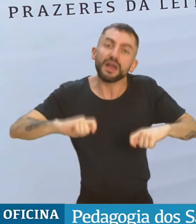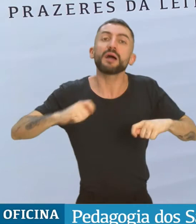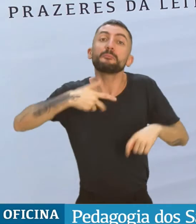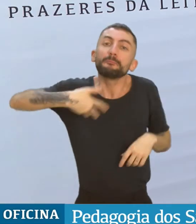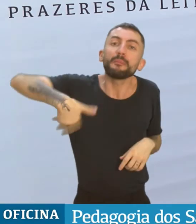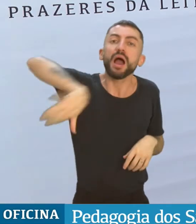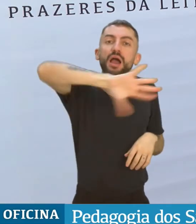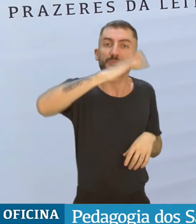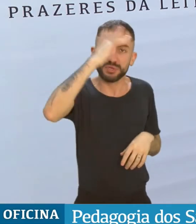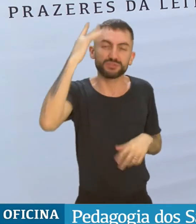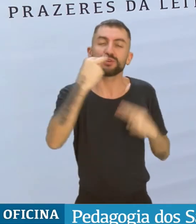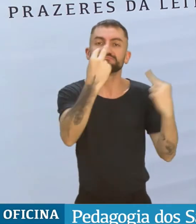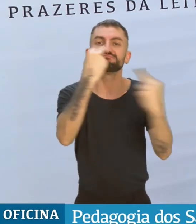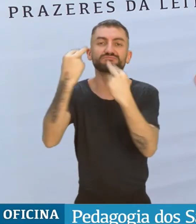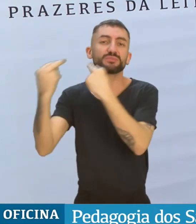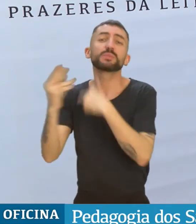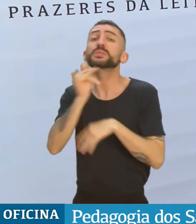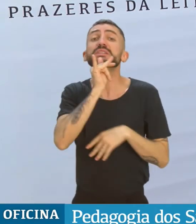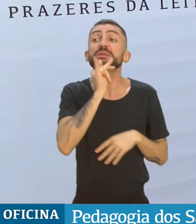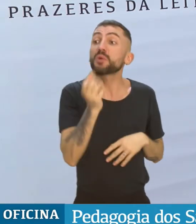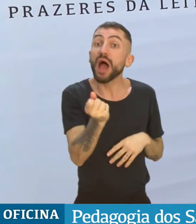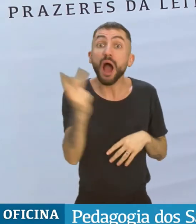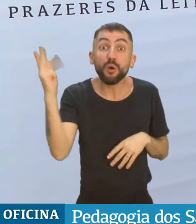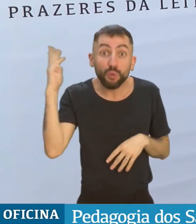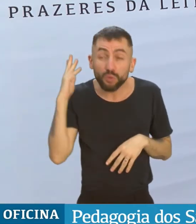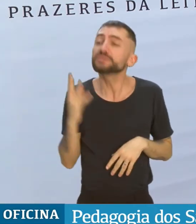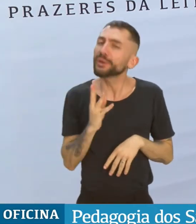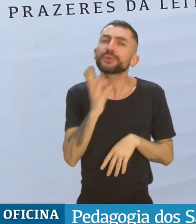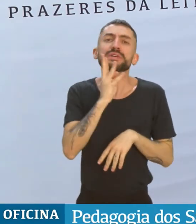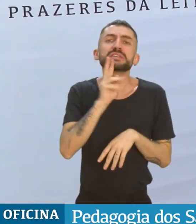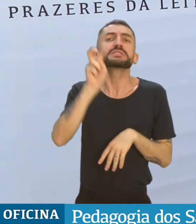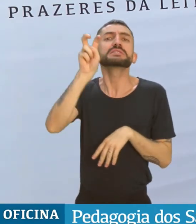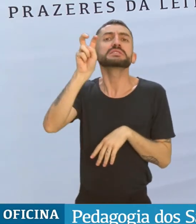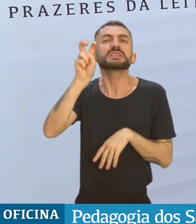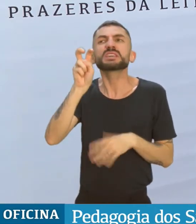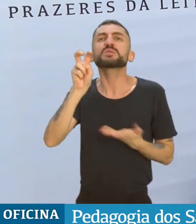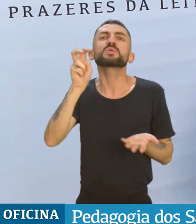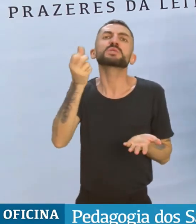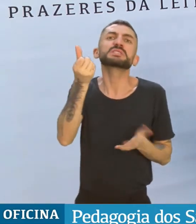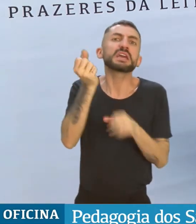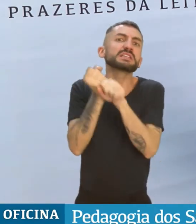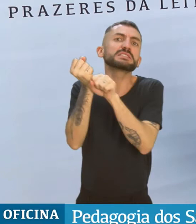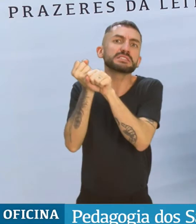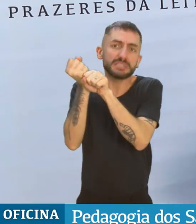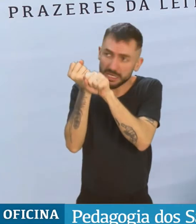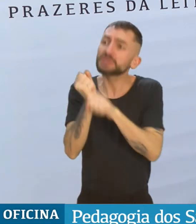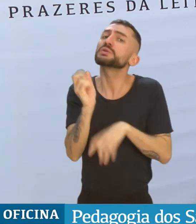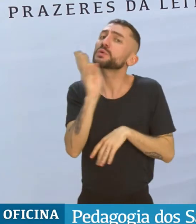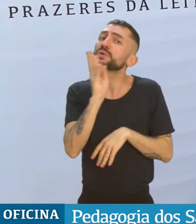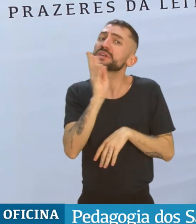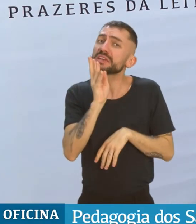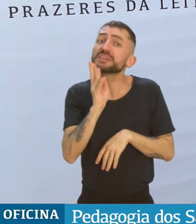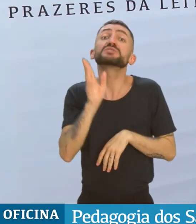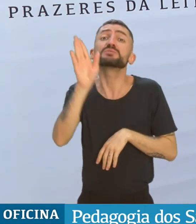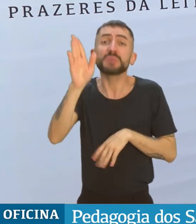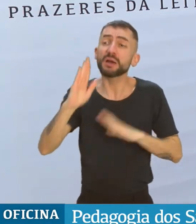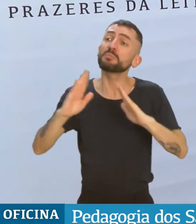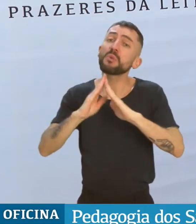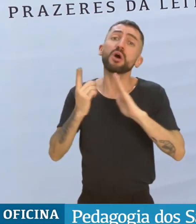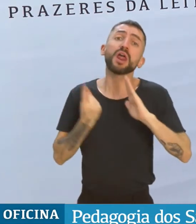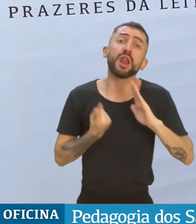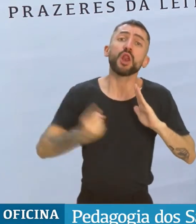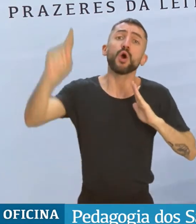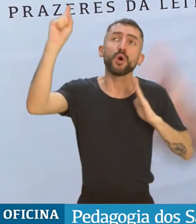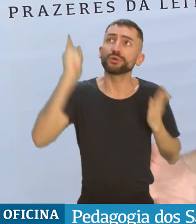maior. Teve pessoas que eu já conheço há 5, 6 anos e que eu não tive a oportunidade de viajar porque a pessoa morava em Fortaleza